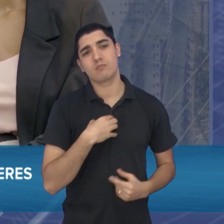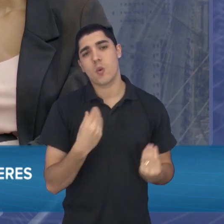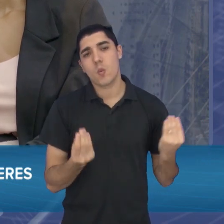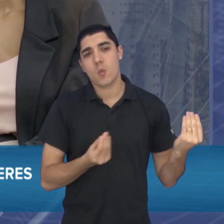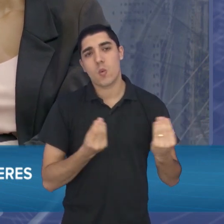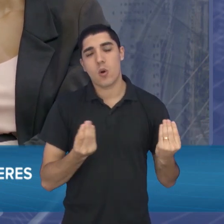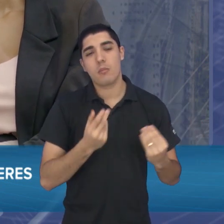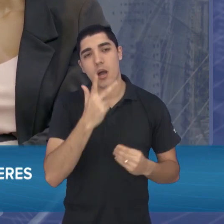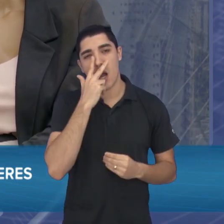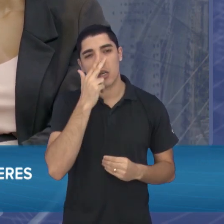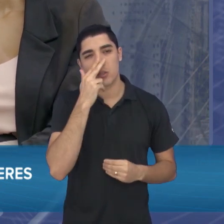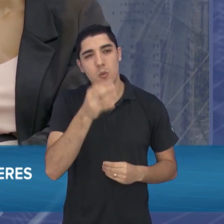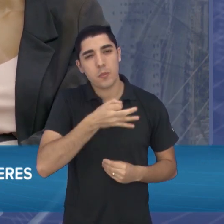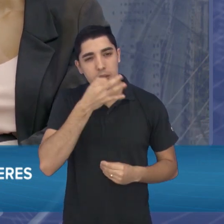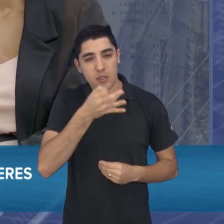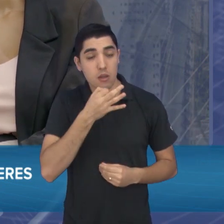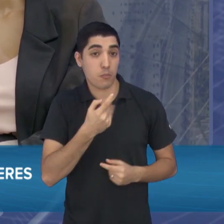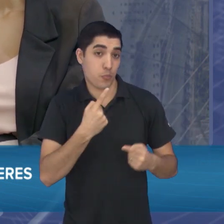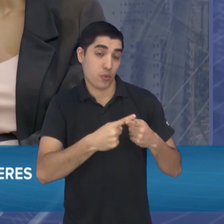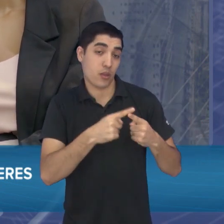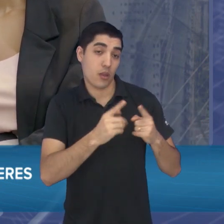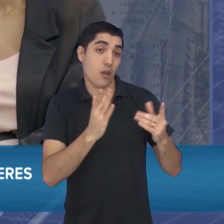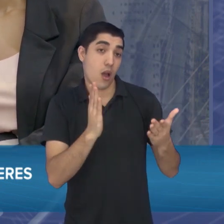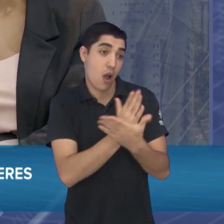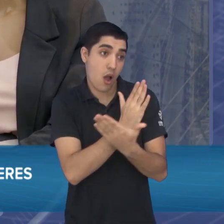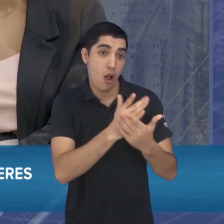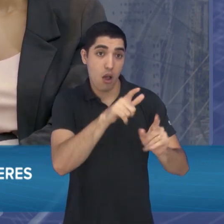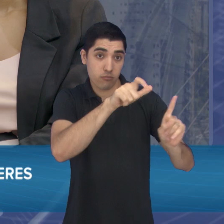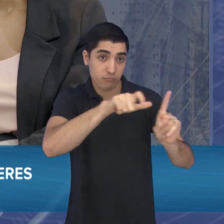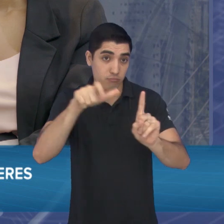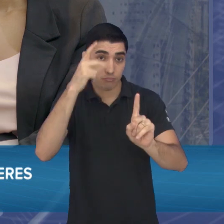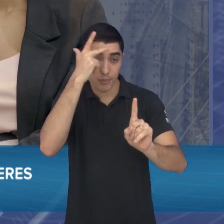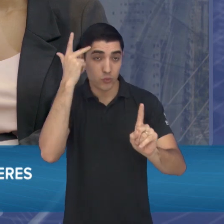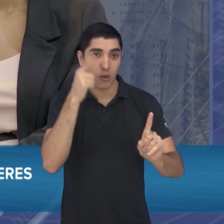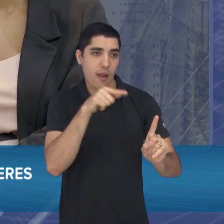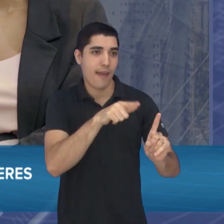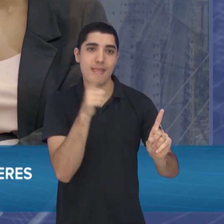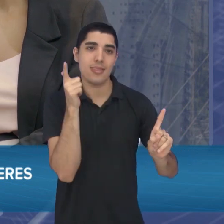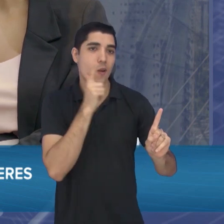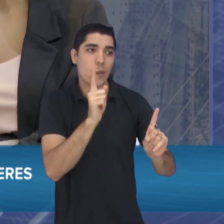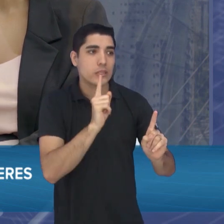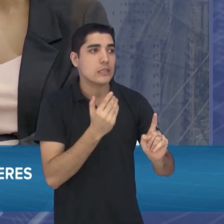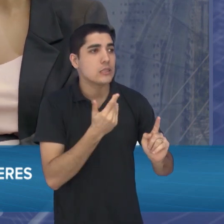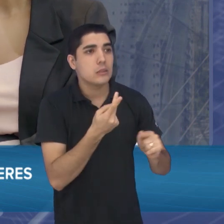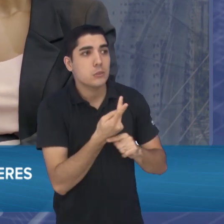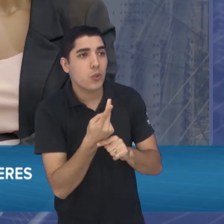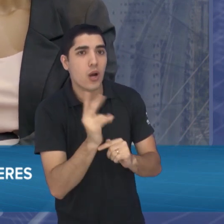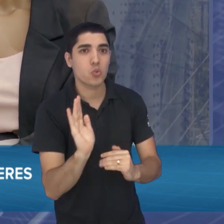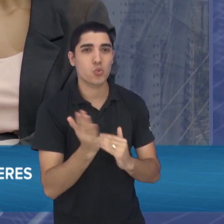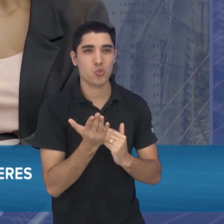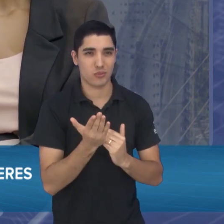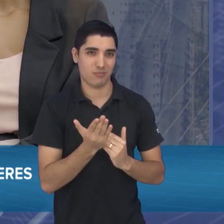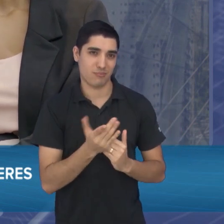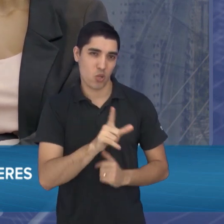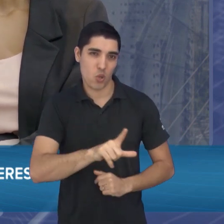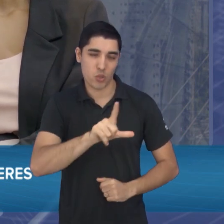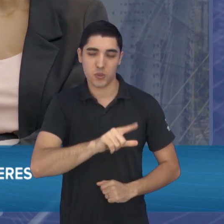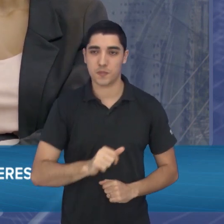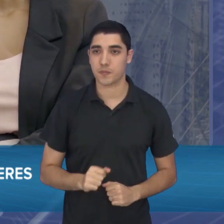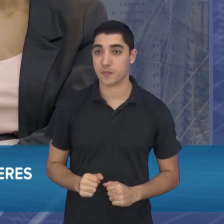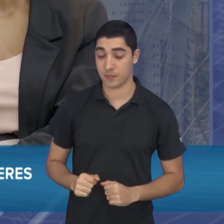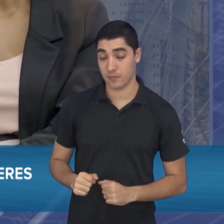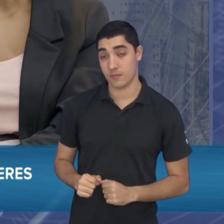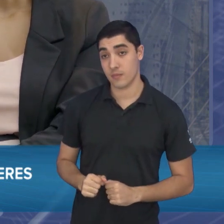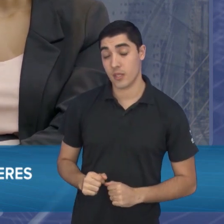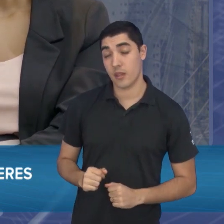pedir ajuda? Lembrando para quem pode, né? Porque tem gente que realmente não tem para onde recorrer. Sim. Eu acho que